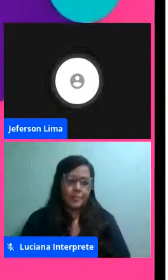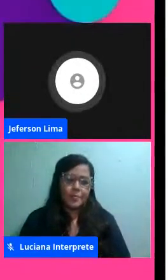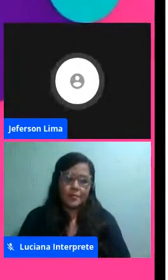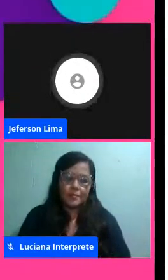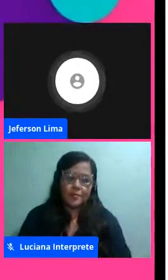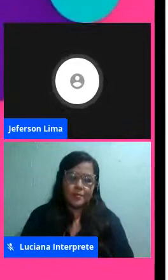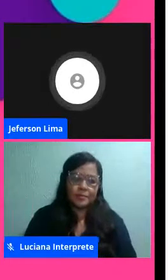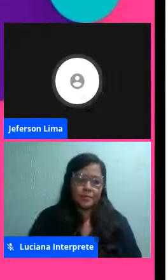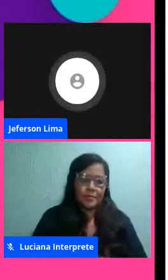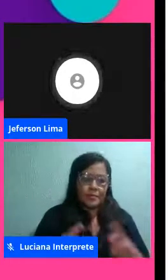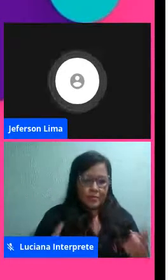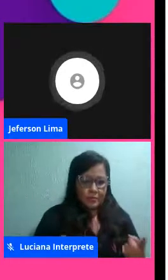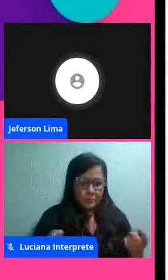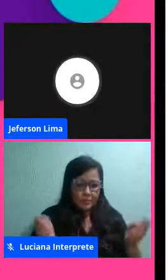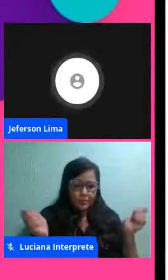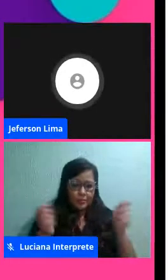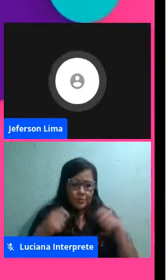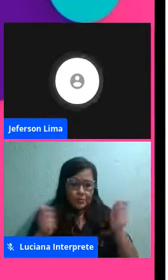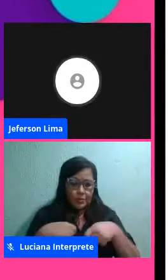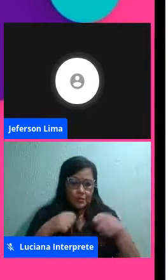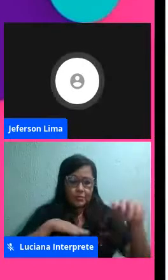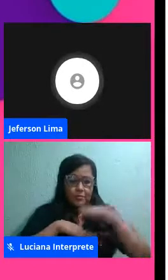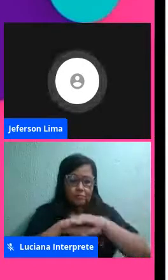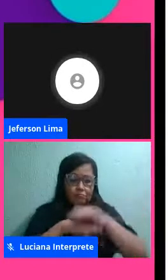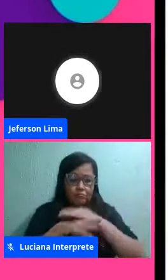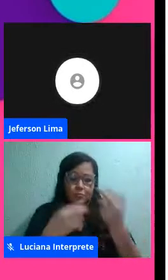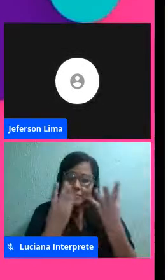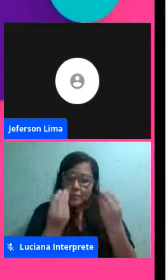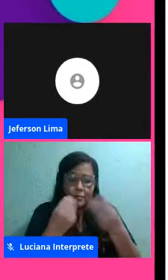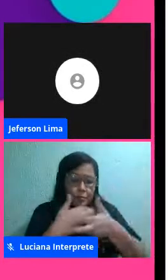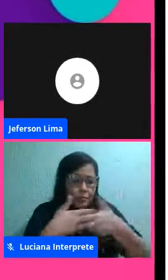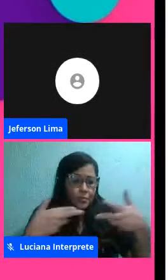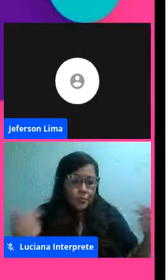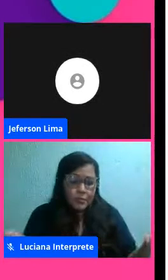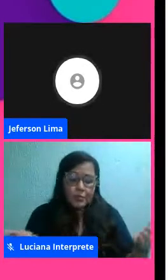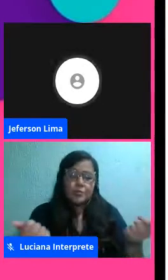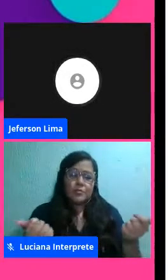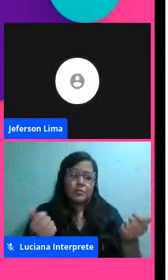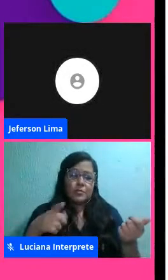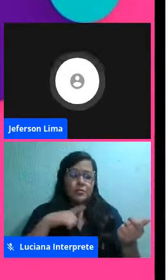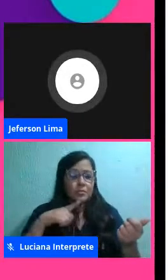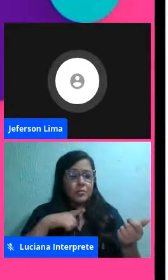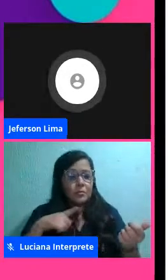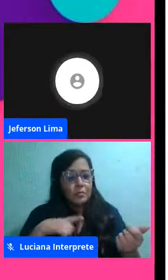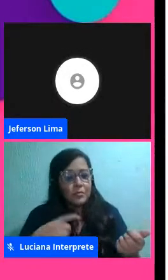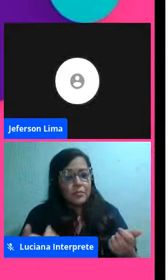dentro de um dispositivo embarcado? Você vai ter só um código sendo executado. Acabou.